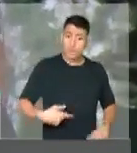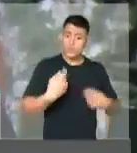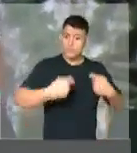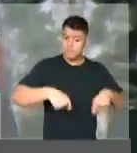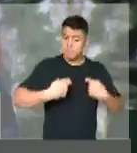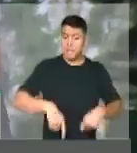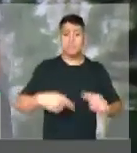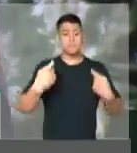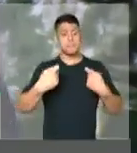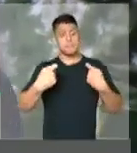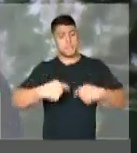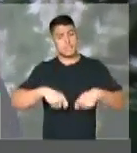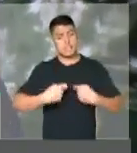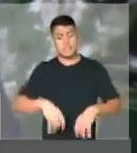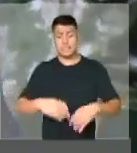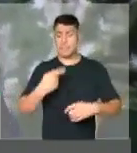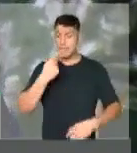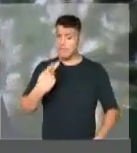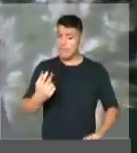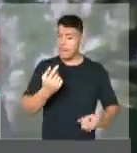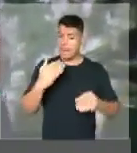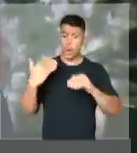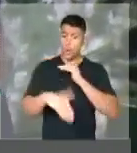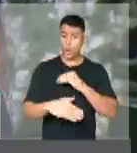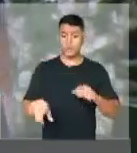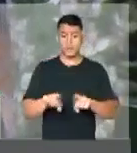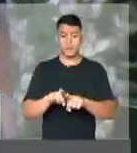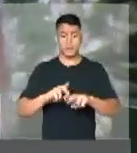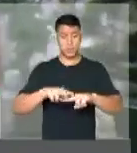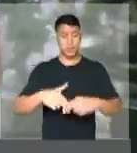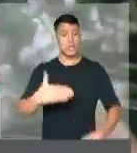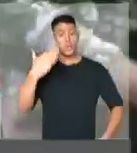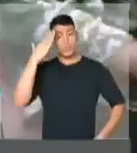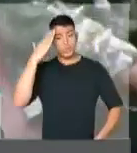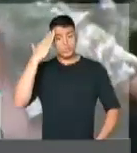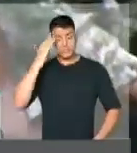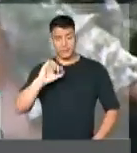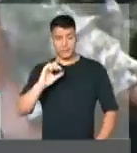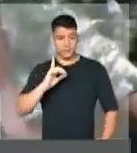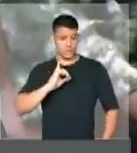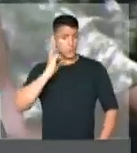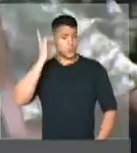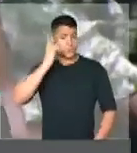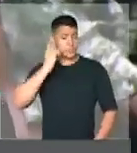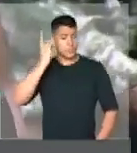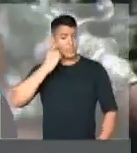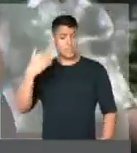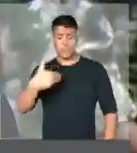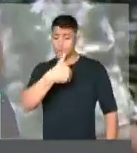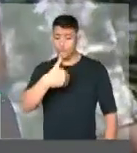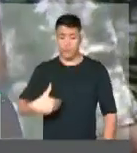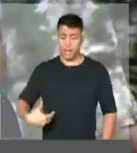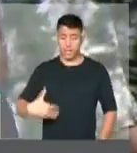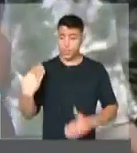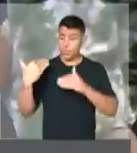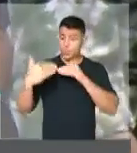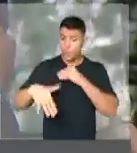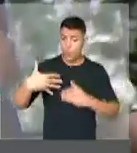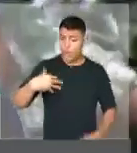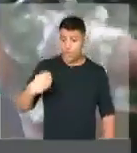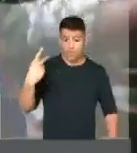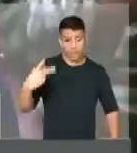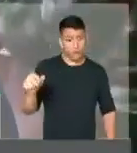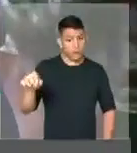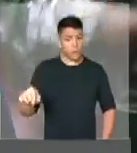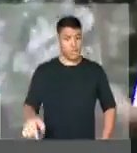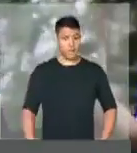essa fala, porque eu tenho certeza absoluta que mesmo os deputados da situação da base do governo não concordam com o filho do